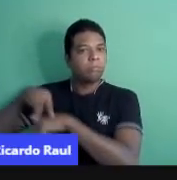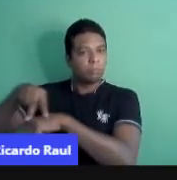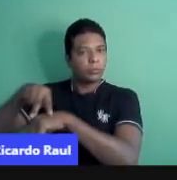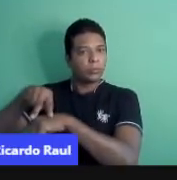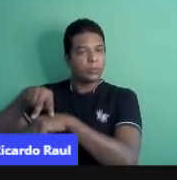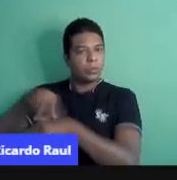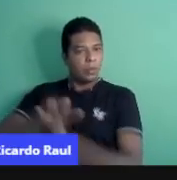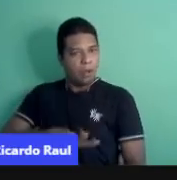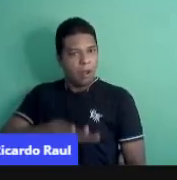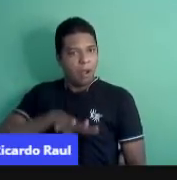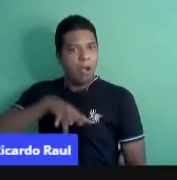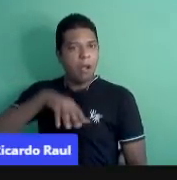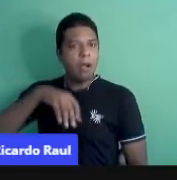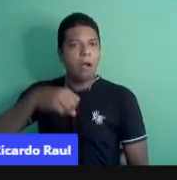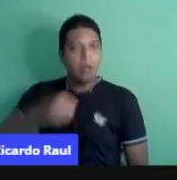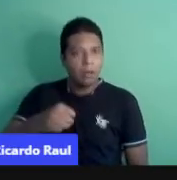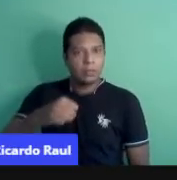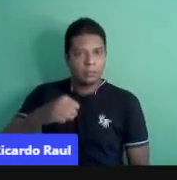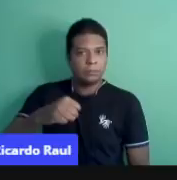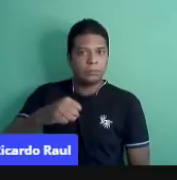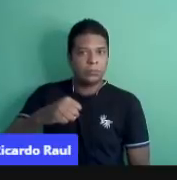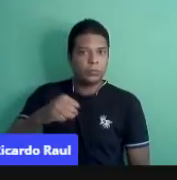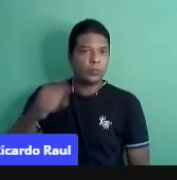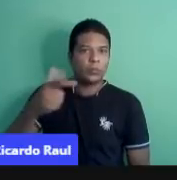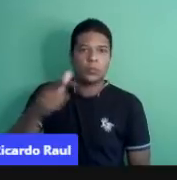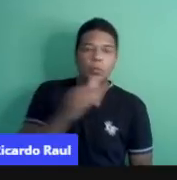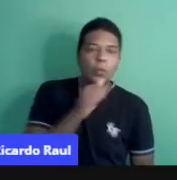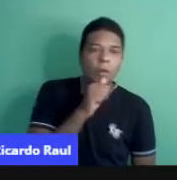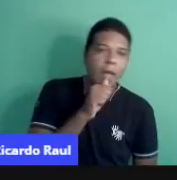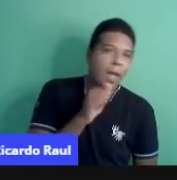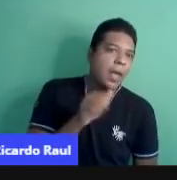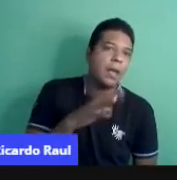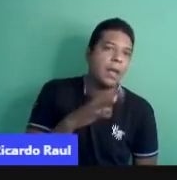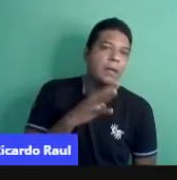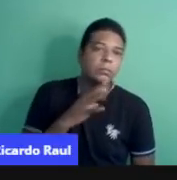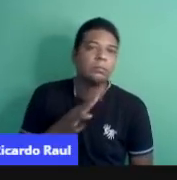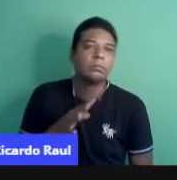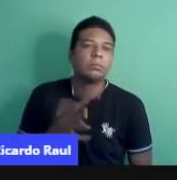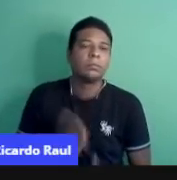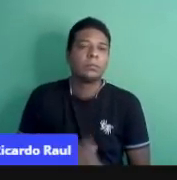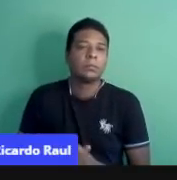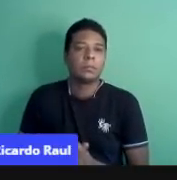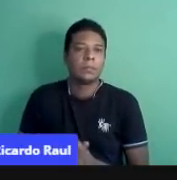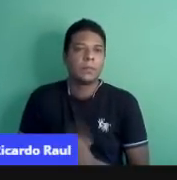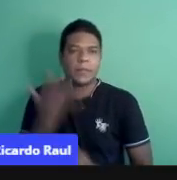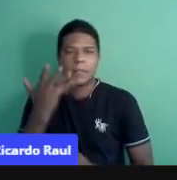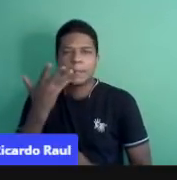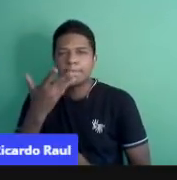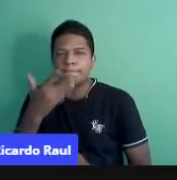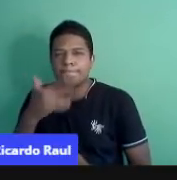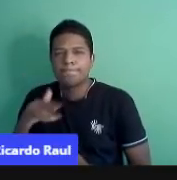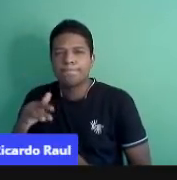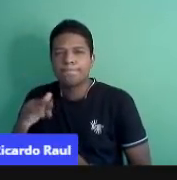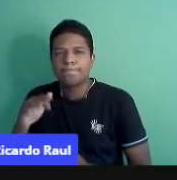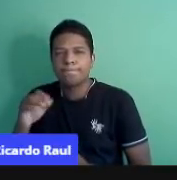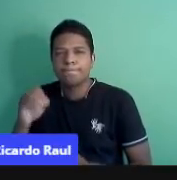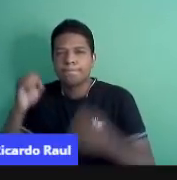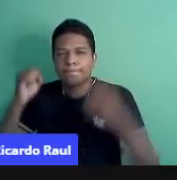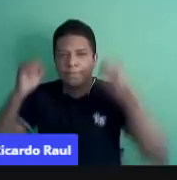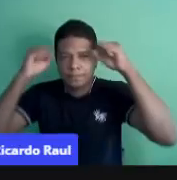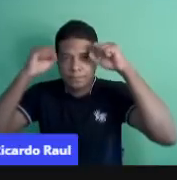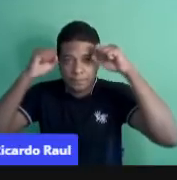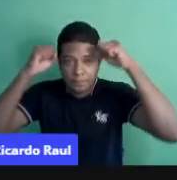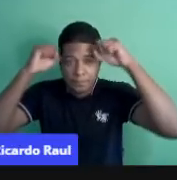de ir aonde não se conhece. Ou seja, a criança vai se descobrir através da arte. Ela